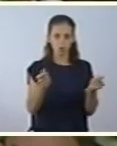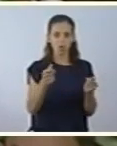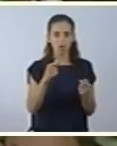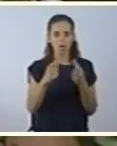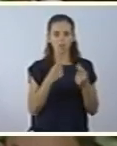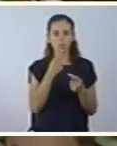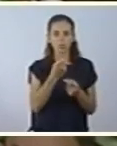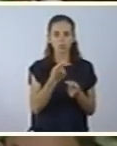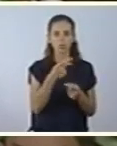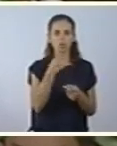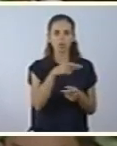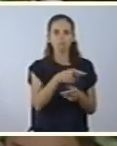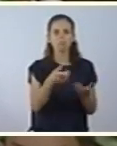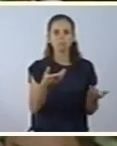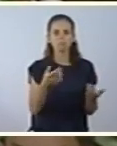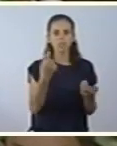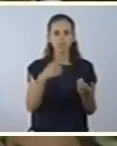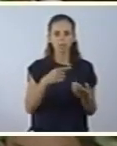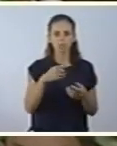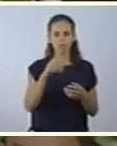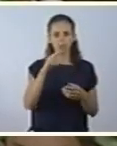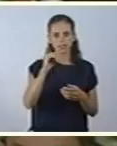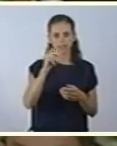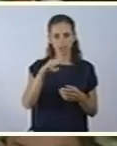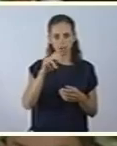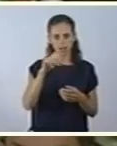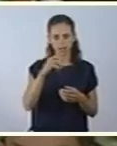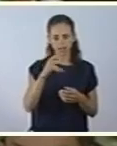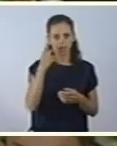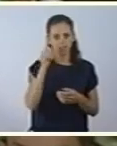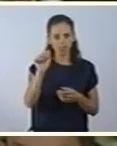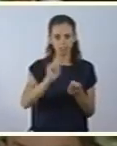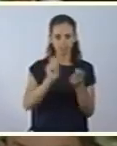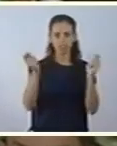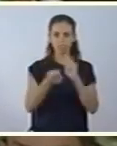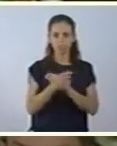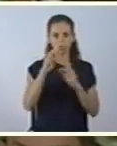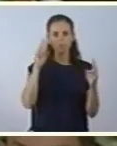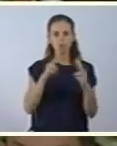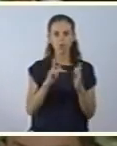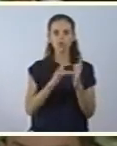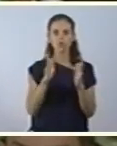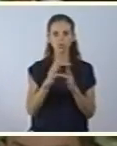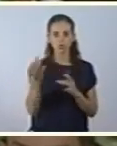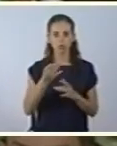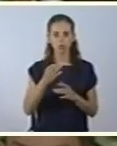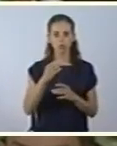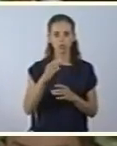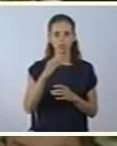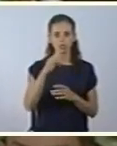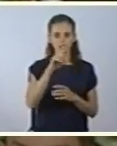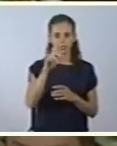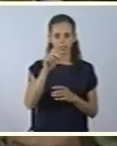brotou deles. Temos a samaritana, sua vida foi transformada quando encontrou-se com Jesus. Temos